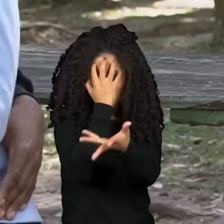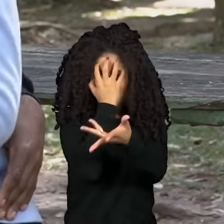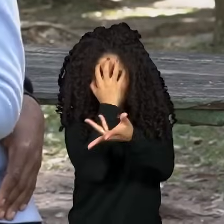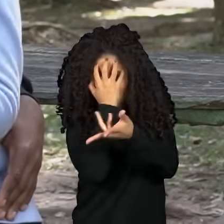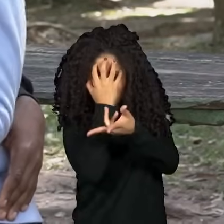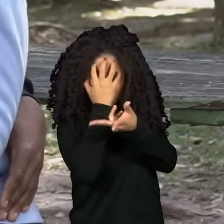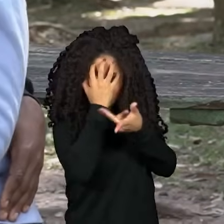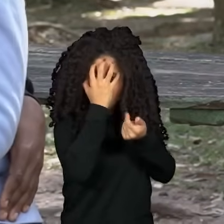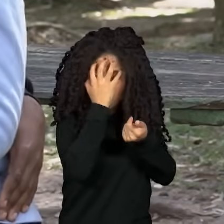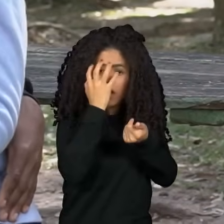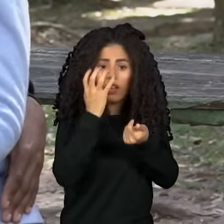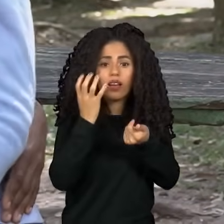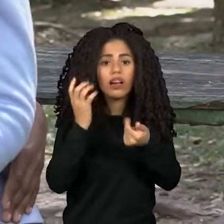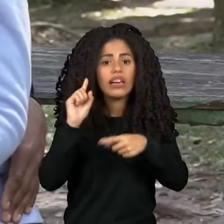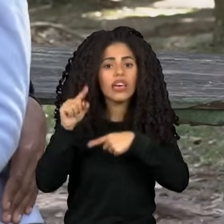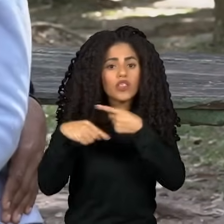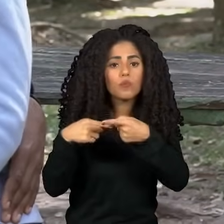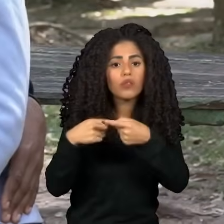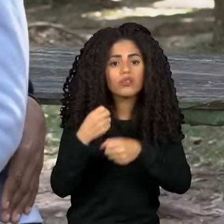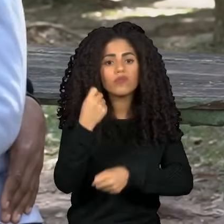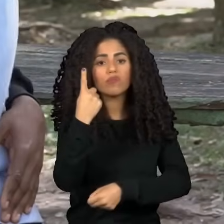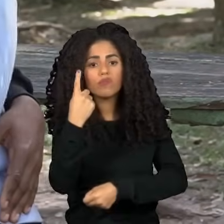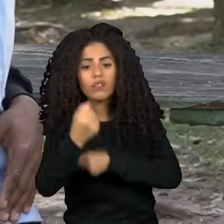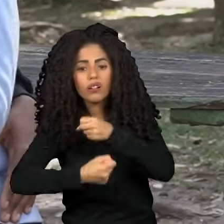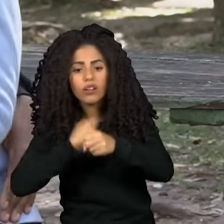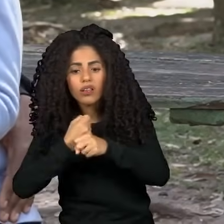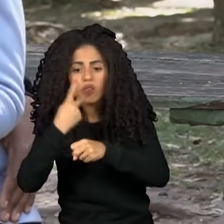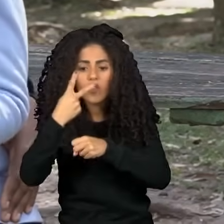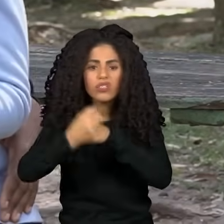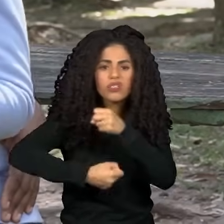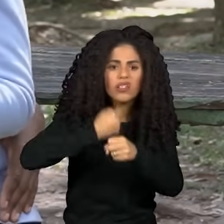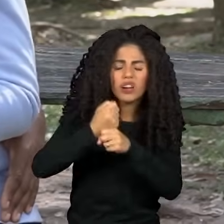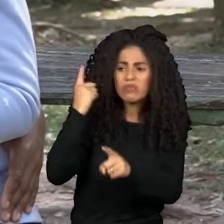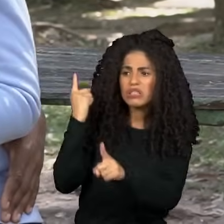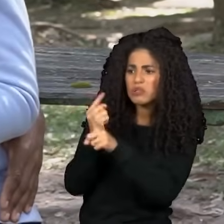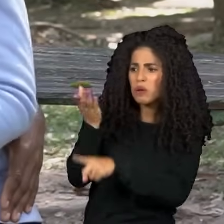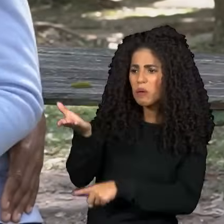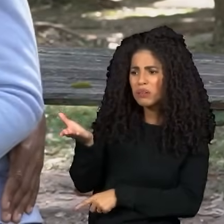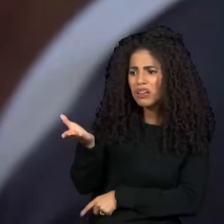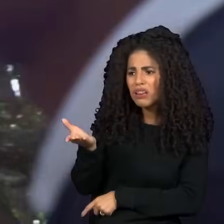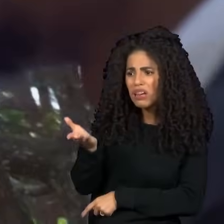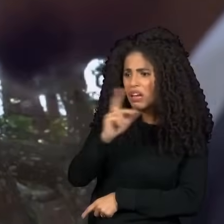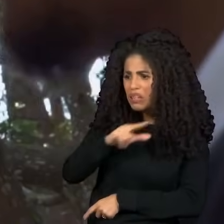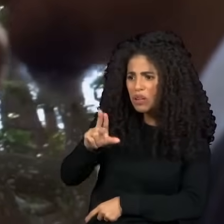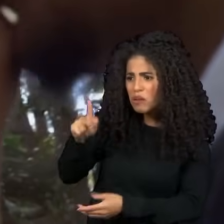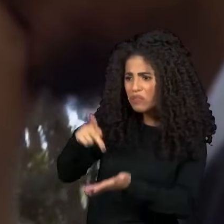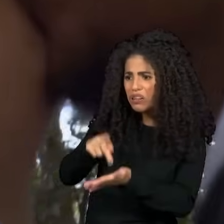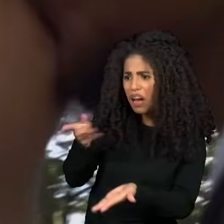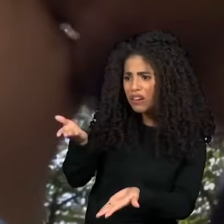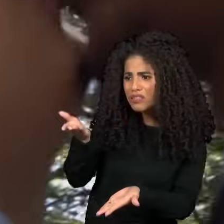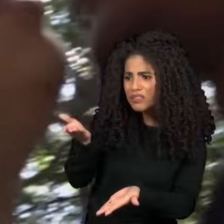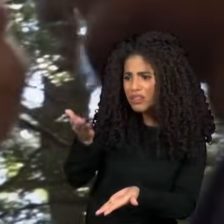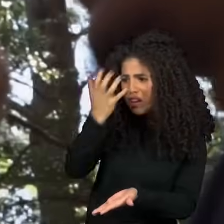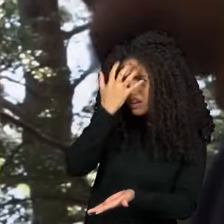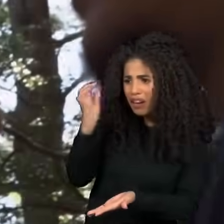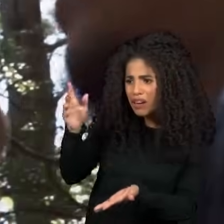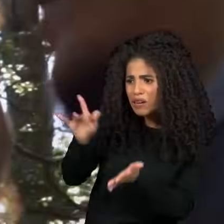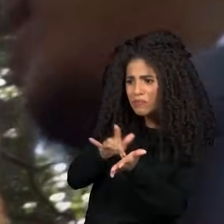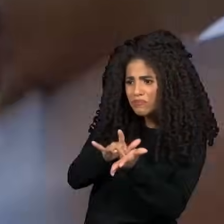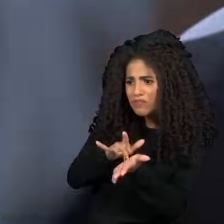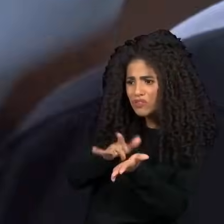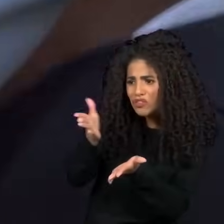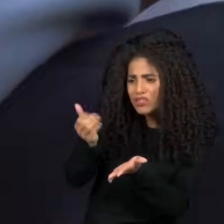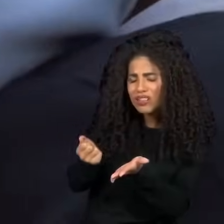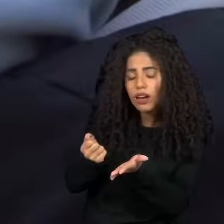depois, passa alguns meses, passa um ano, passa 2, você descobre que aquela pessoa não é quem você conheceu. Segundo ponto, eu acho que é